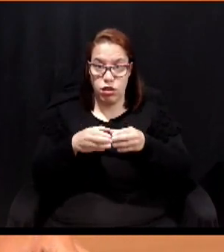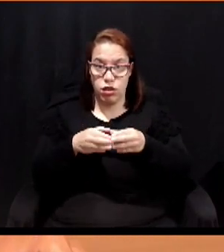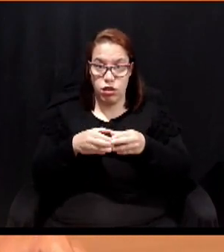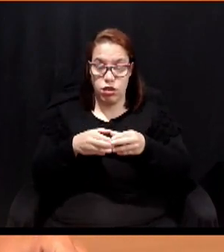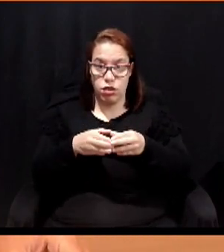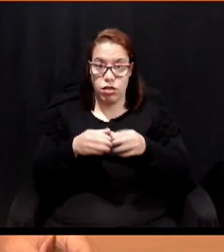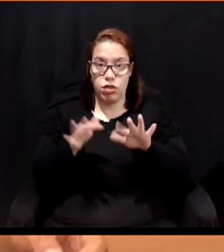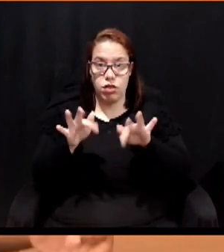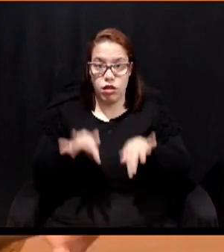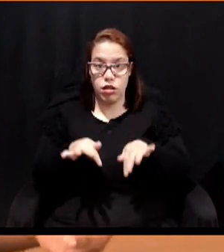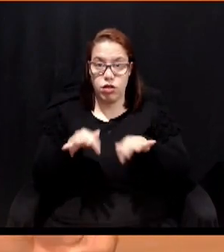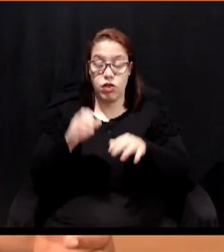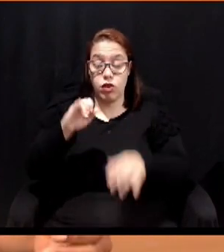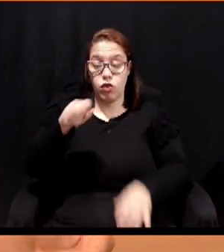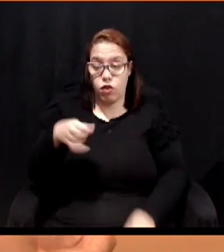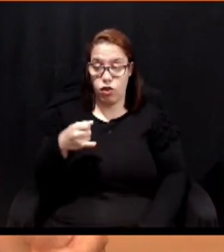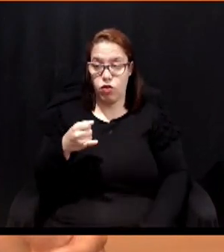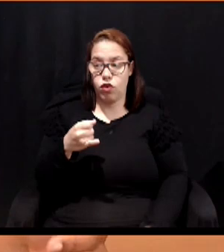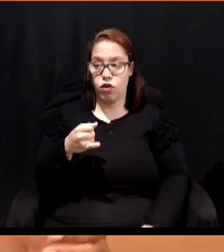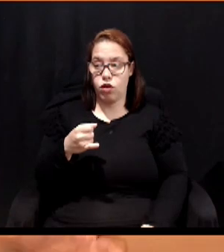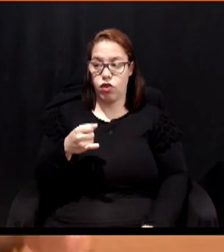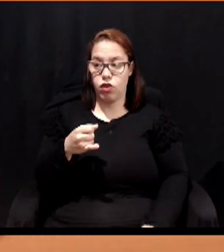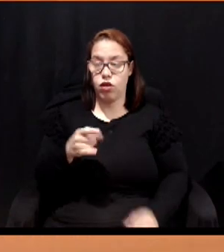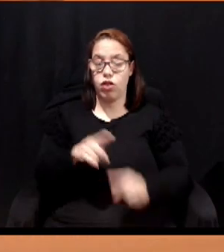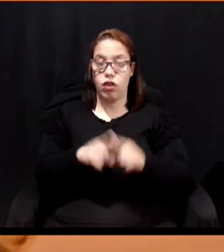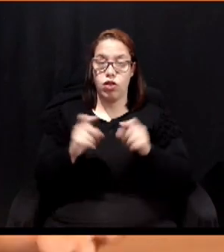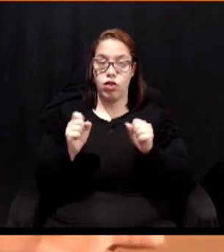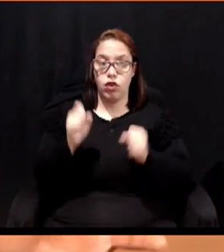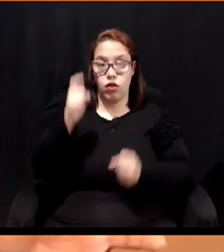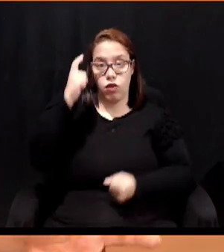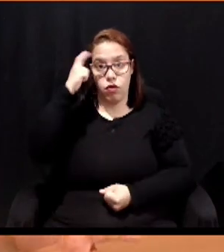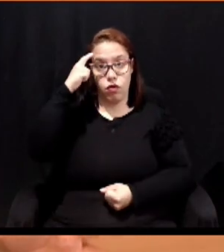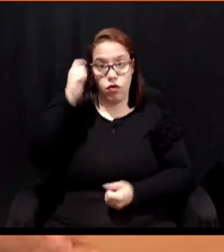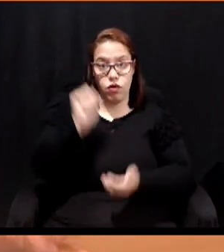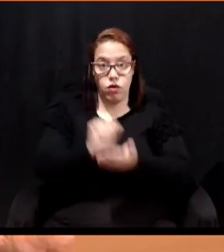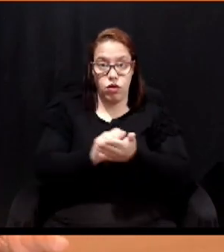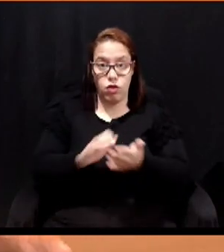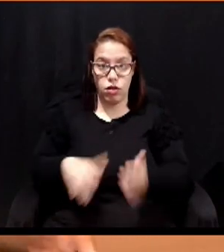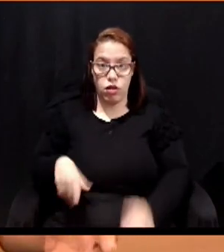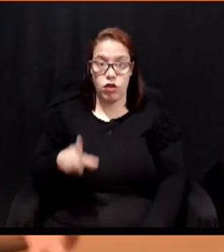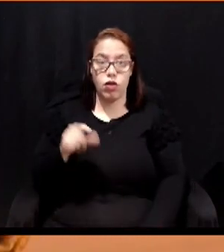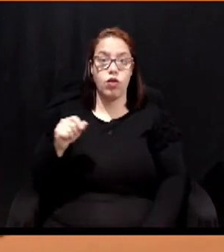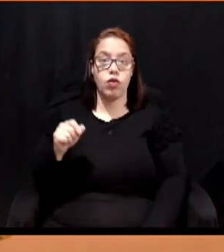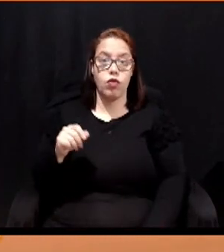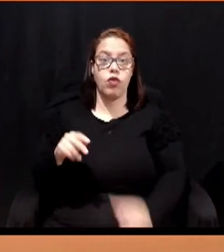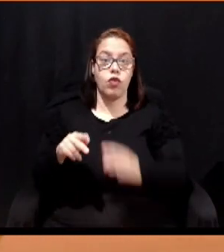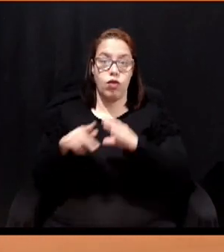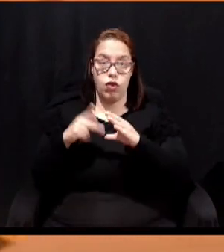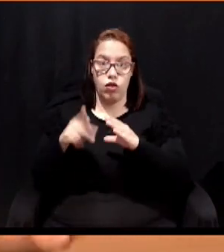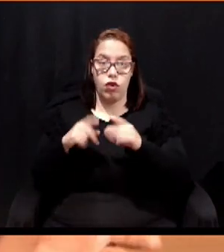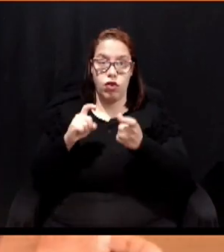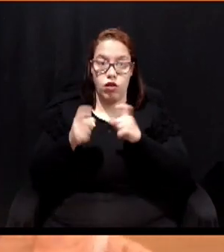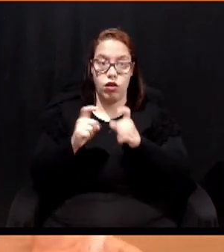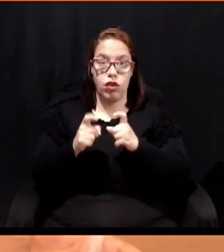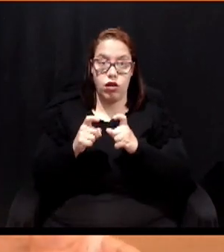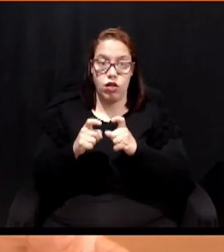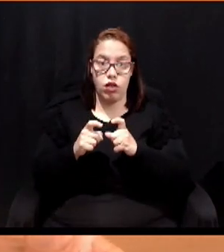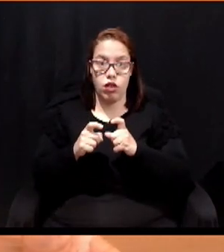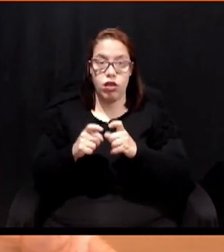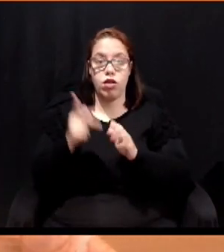de janeiro, mas a gente pode pensar, inclusive, atividades fora da Câmara. Né? A gente pode fazer uma reunião, inclusive, na